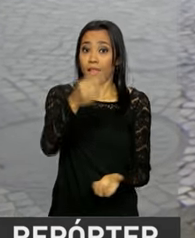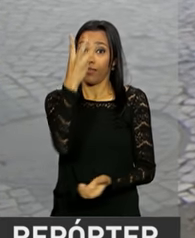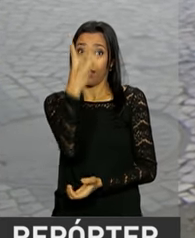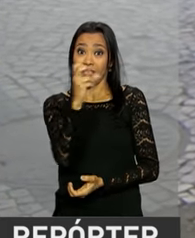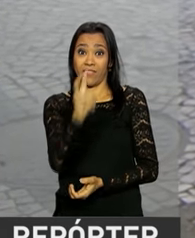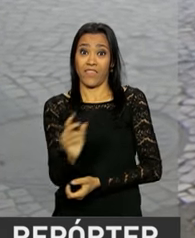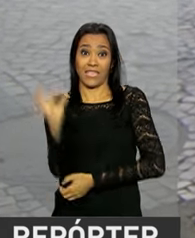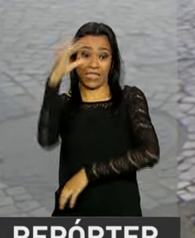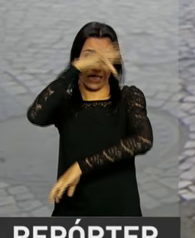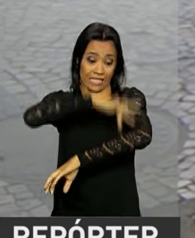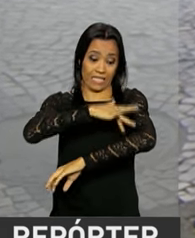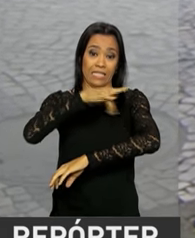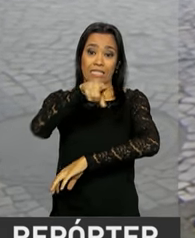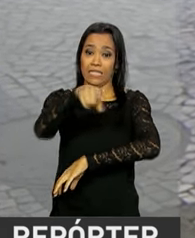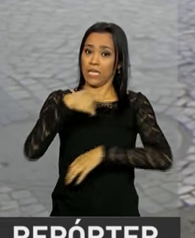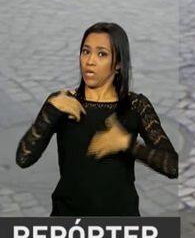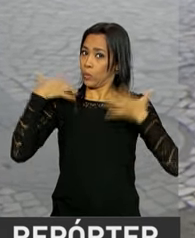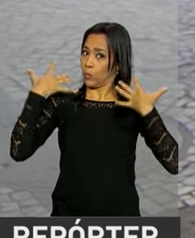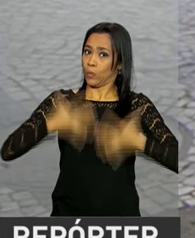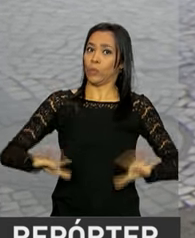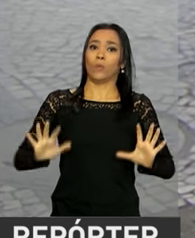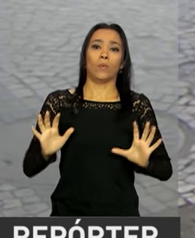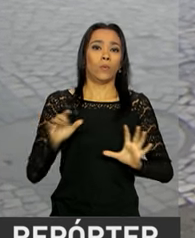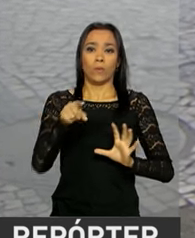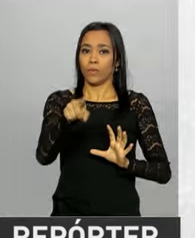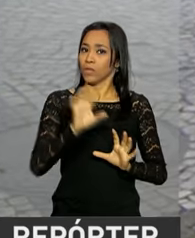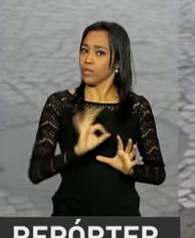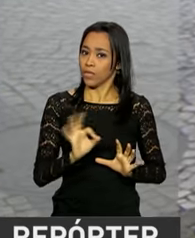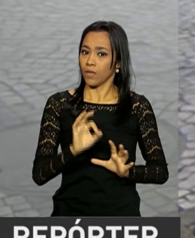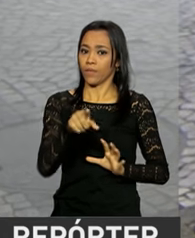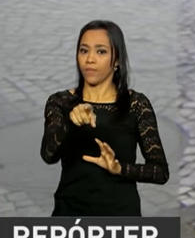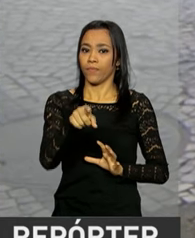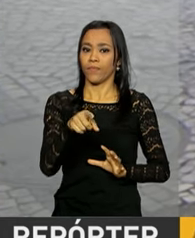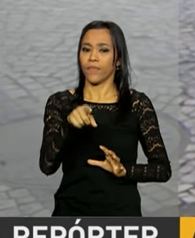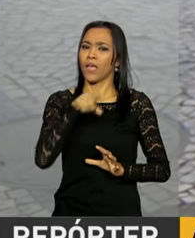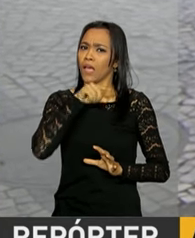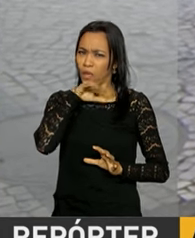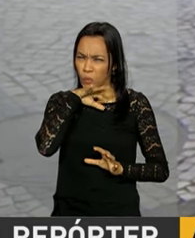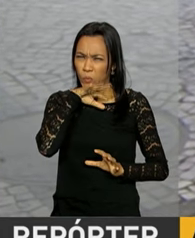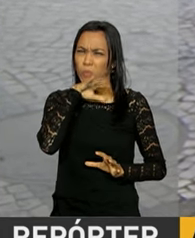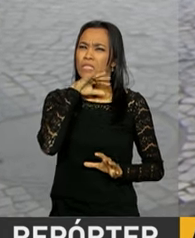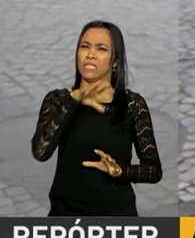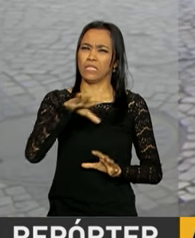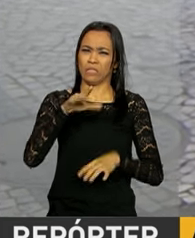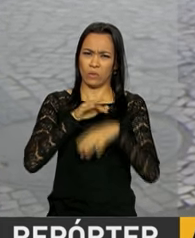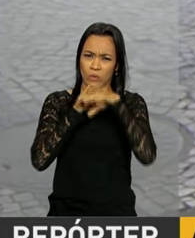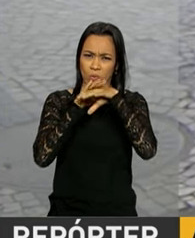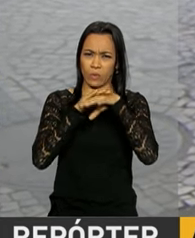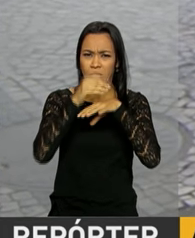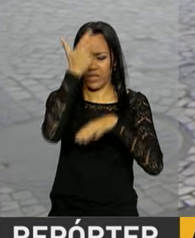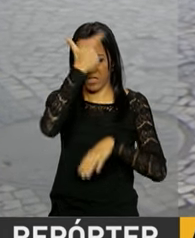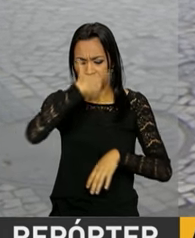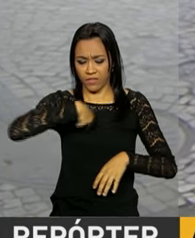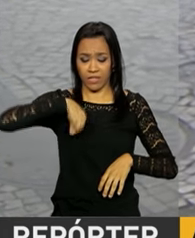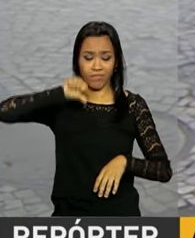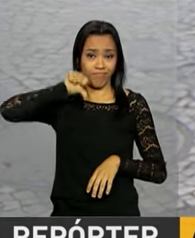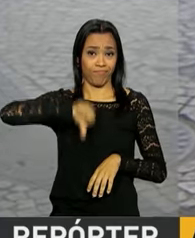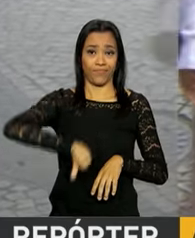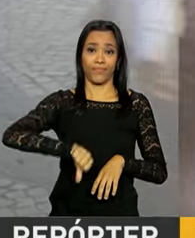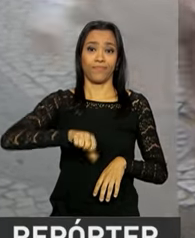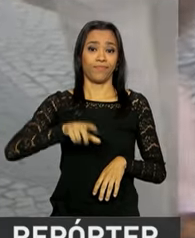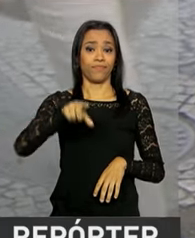vezes e promete que não vai mais dar chance para o mosquito. Bem, é bem severo, é bem ruim, né? Você fica mal, bem